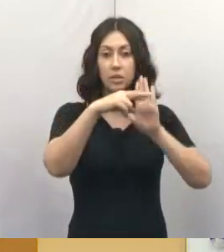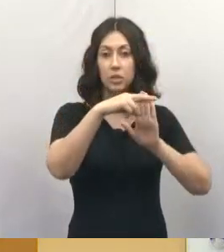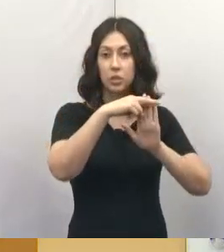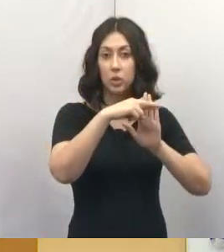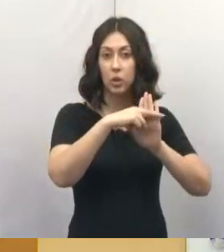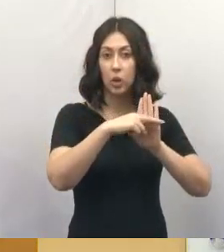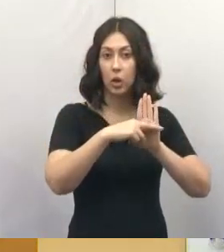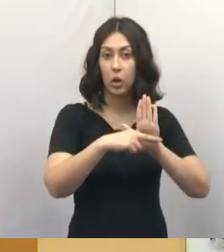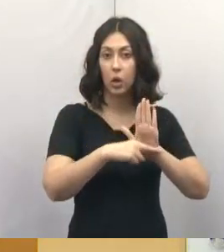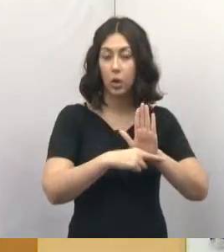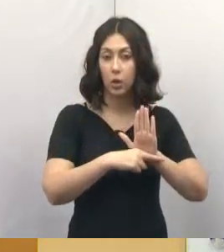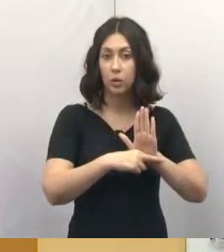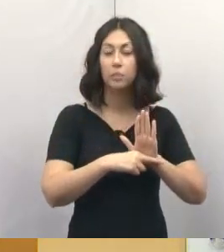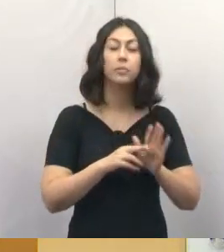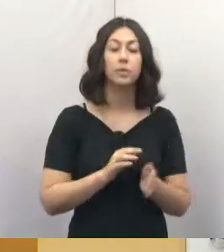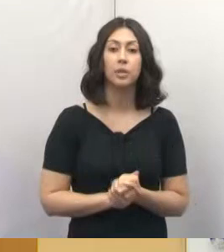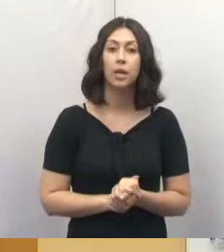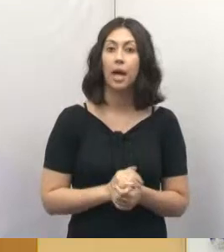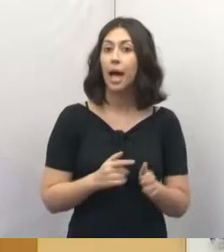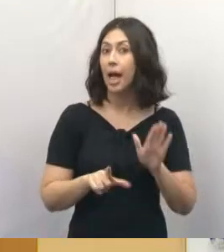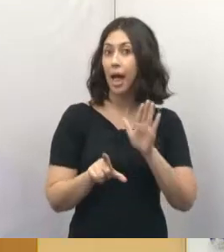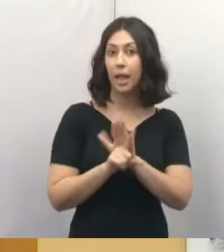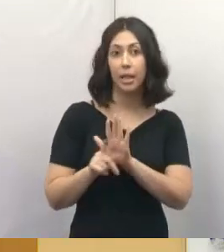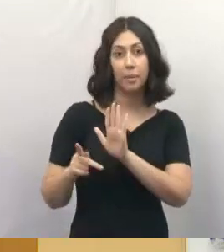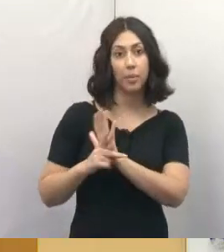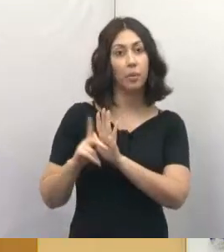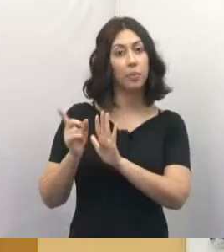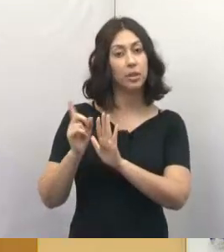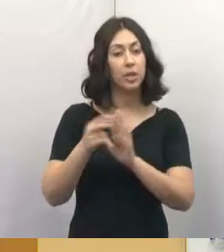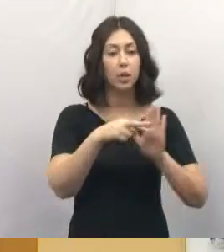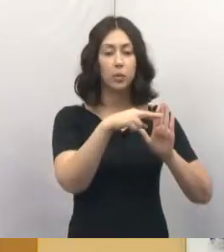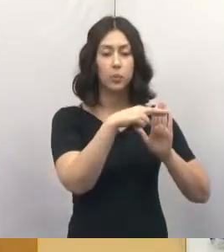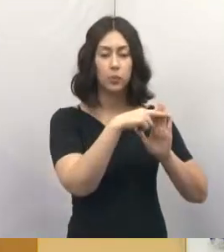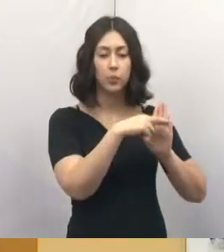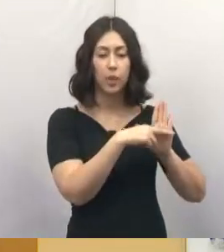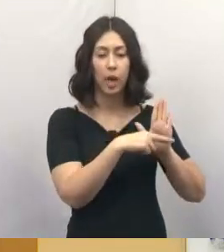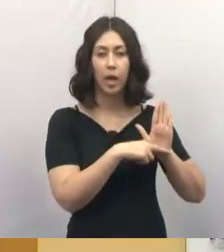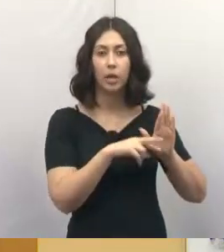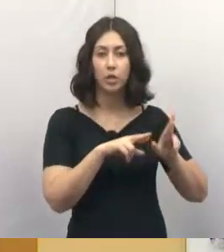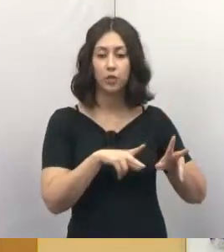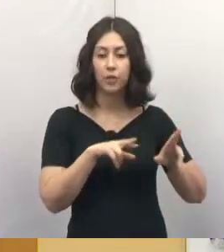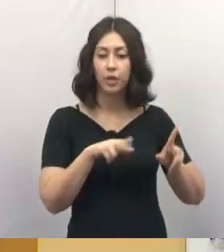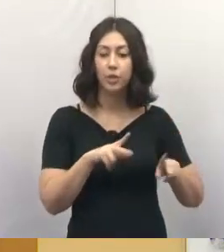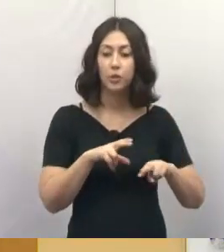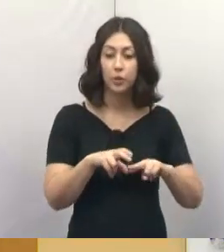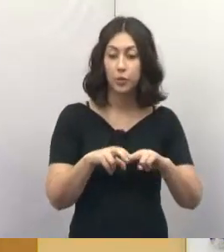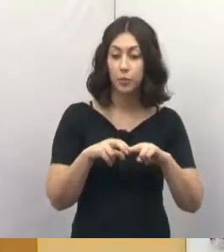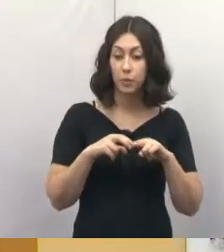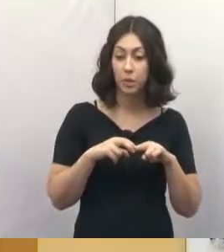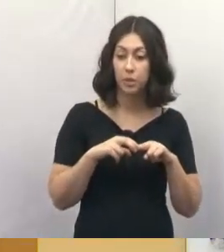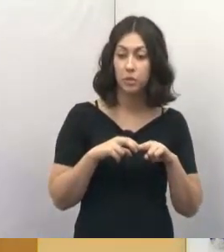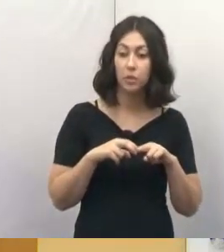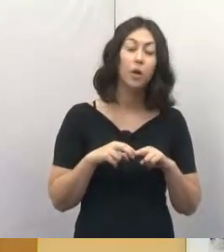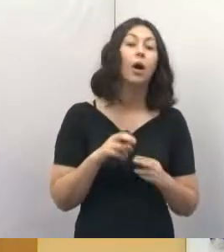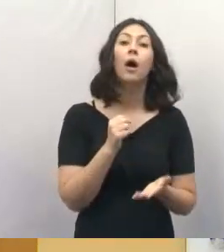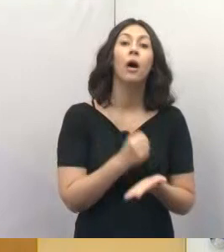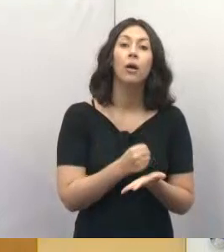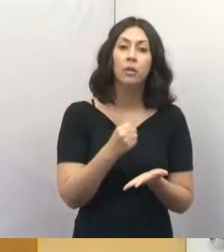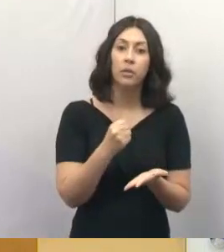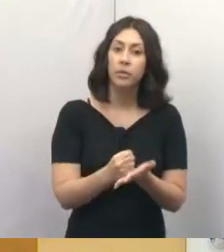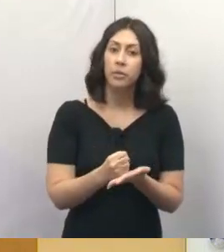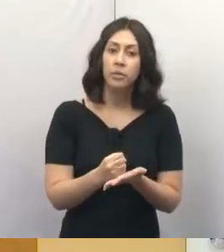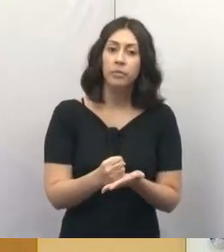imóveis não segue uma lei municipal, ele segue as normas da corregedoria. E por isso, o cartório não